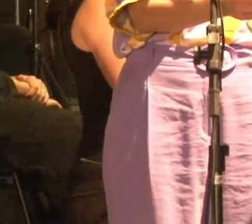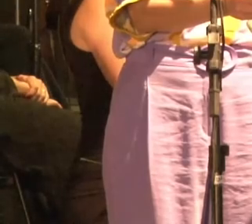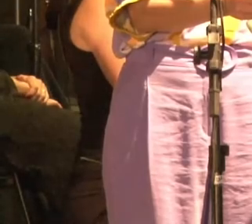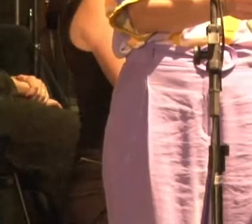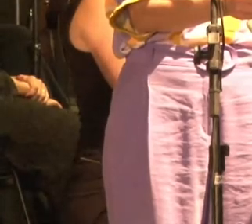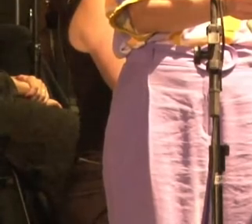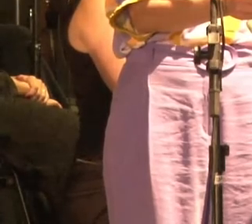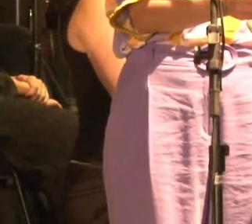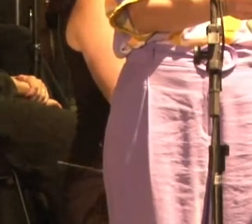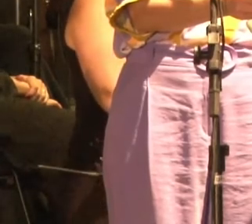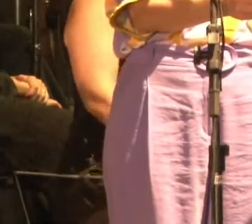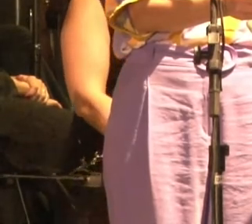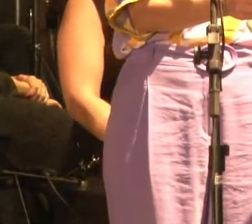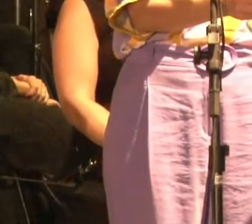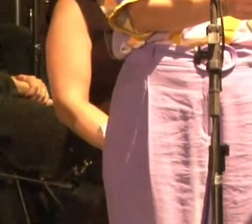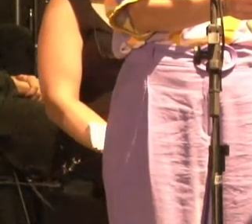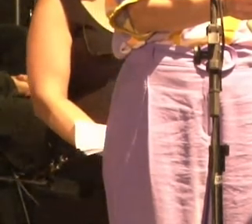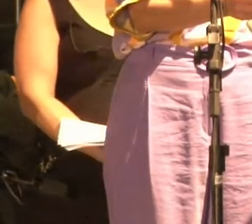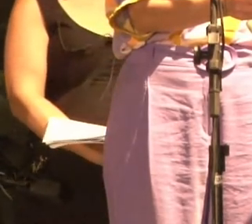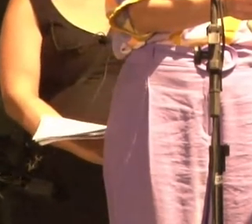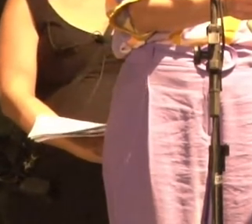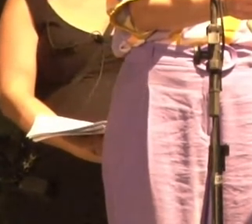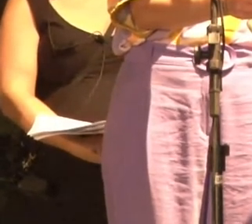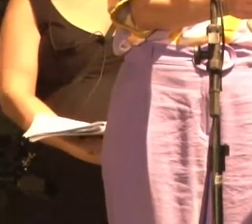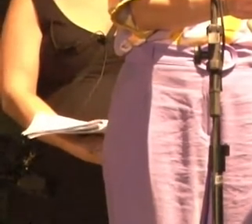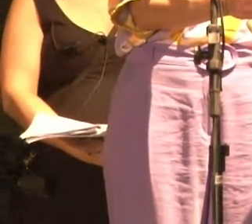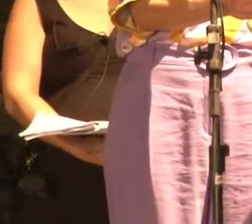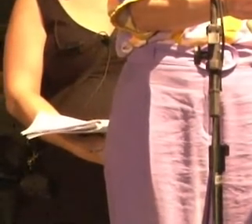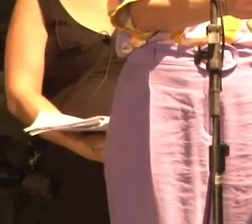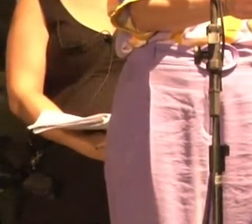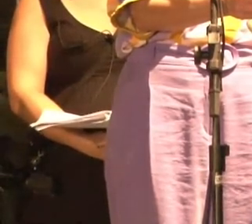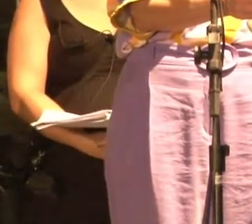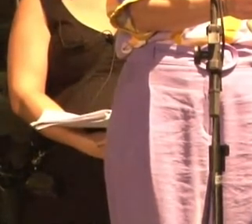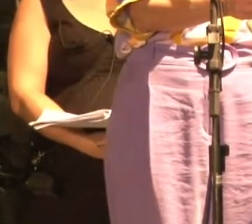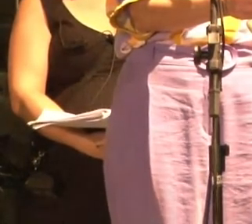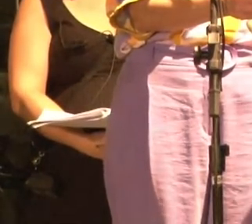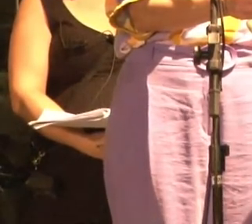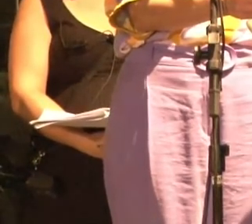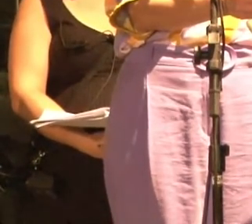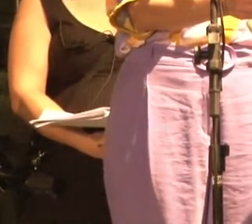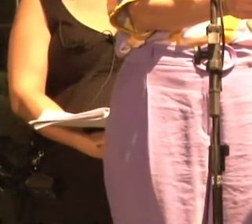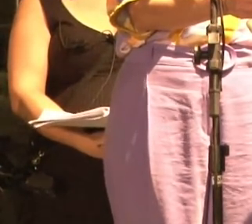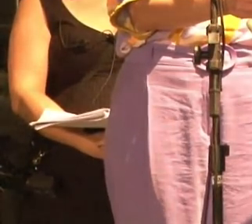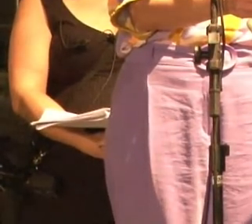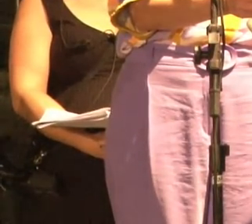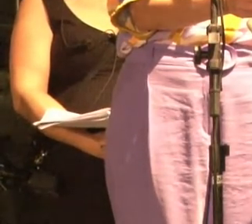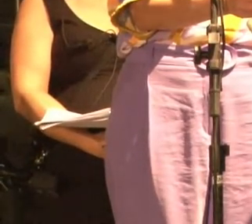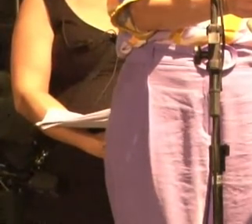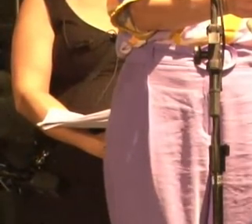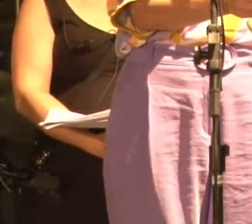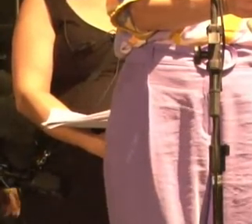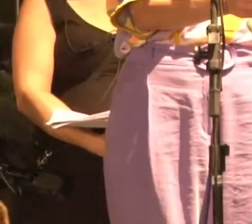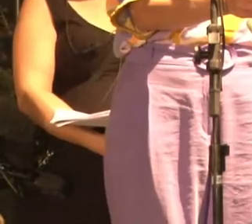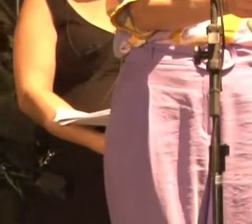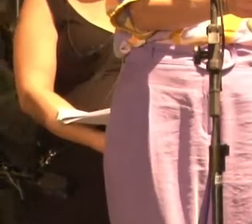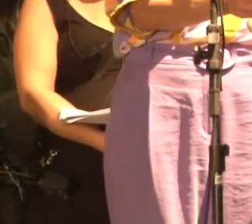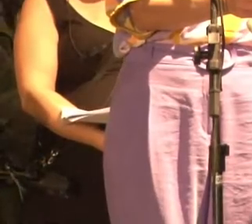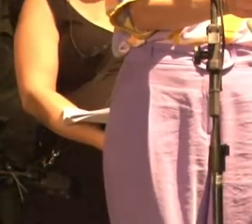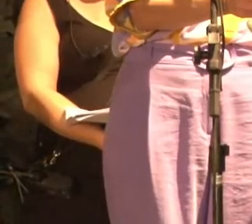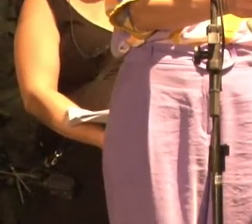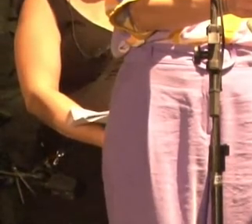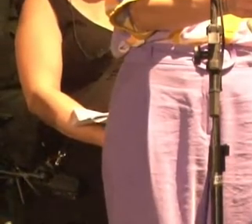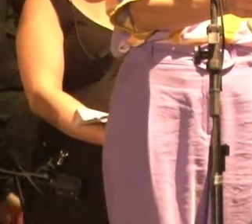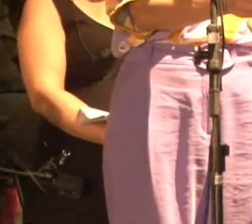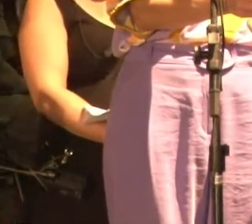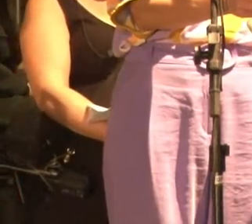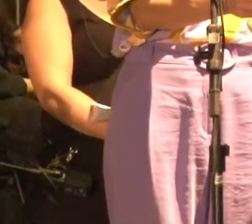terra pode oferecer e o desejo de fartura fizeram e ainda fazem imigrantes desbravarem oceanos